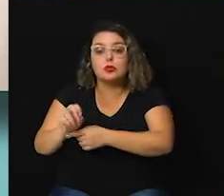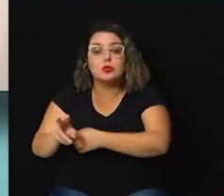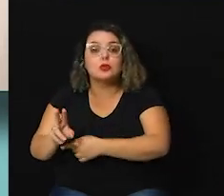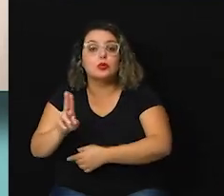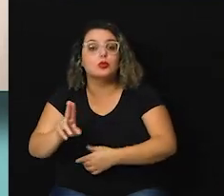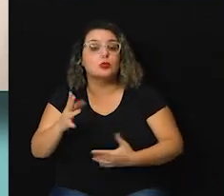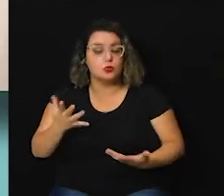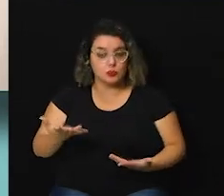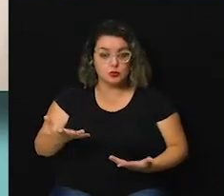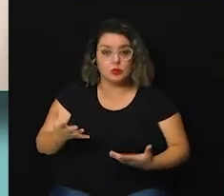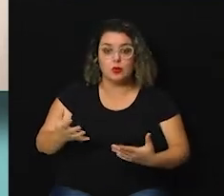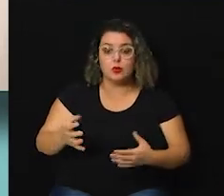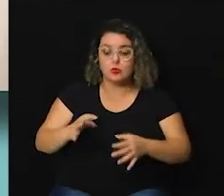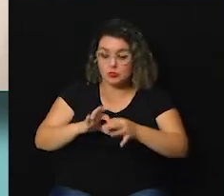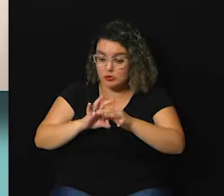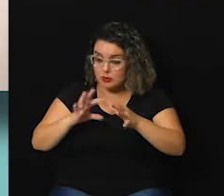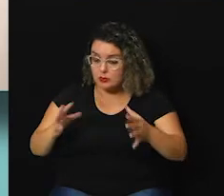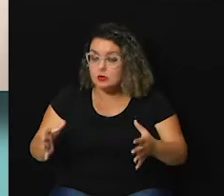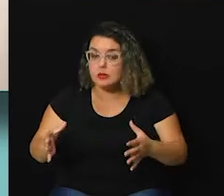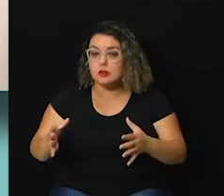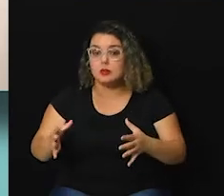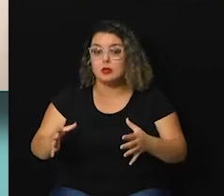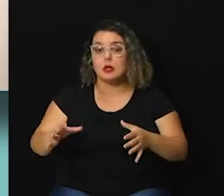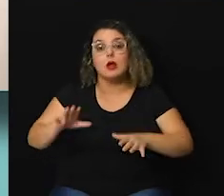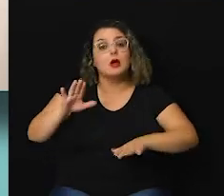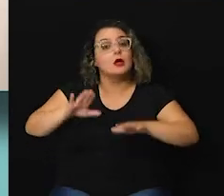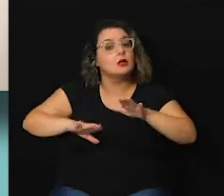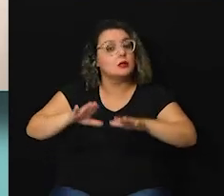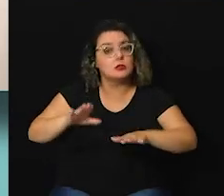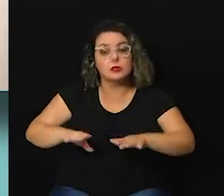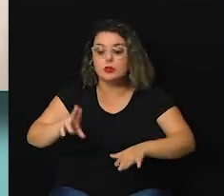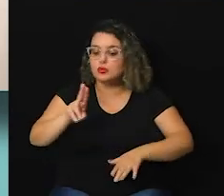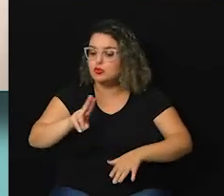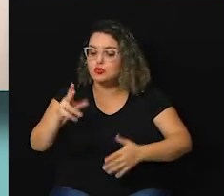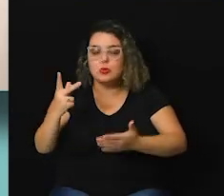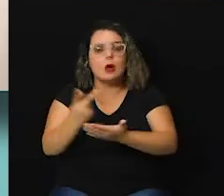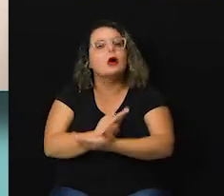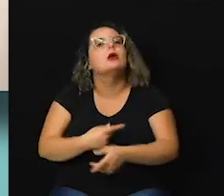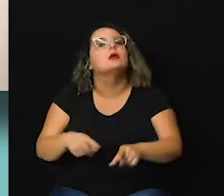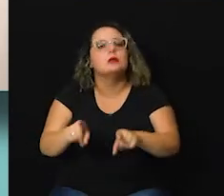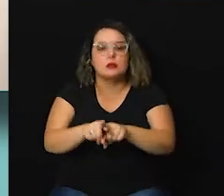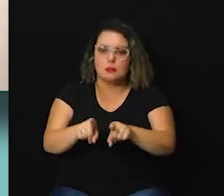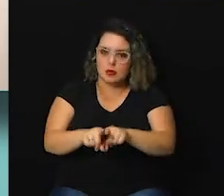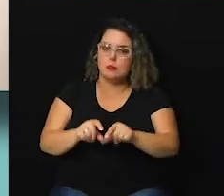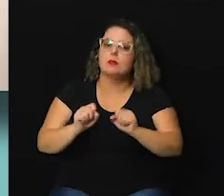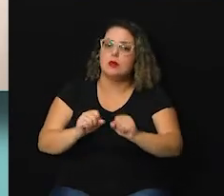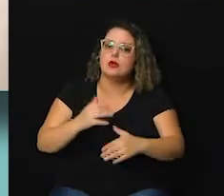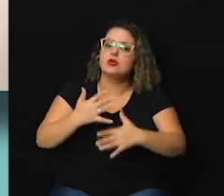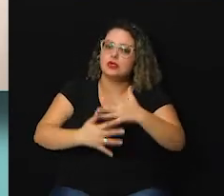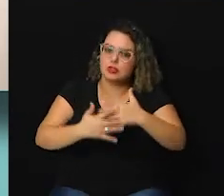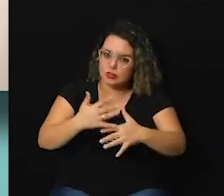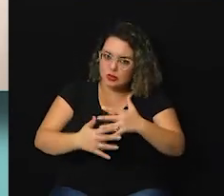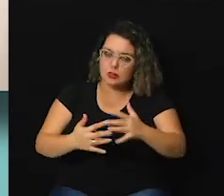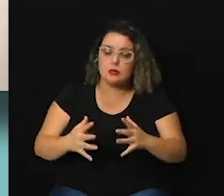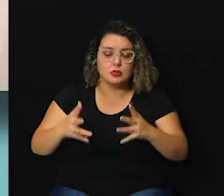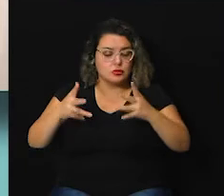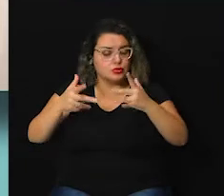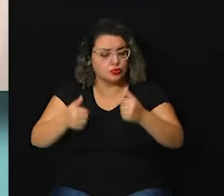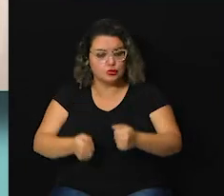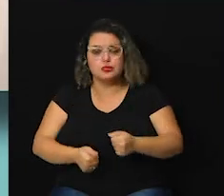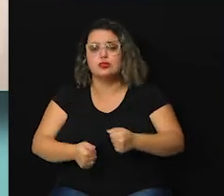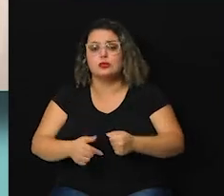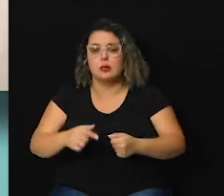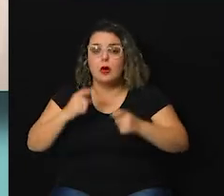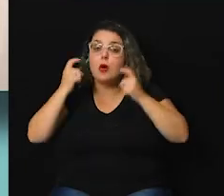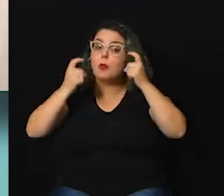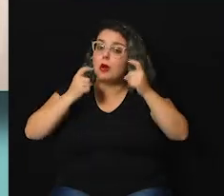aqueles que são autorizados e que são permitidos, às vezes o uso inadequado também pode estar afetando. Tudo isso eu acho que